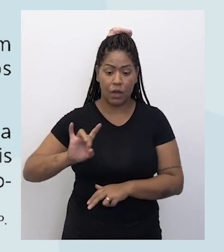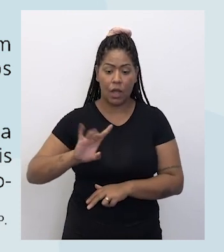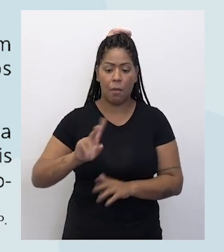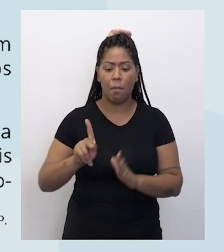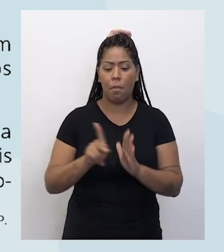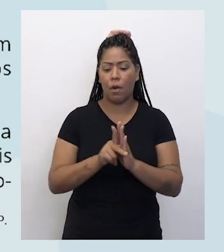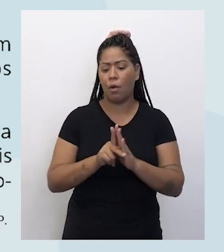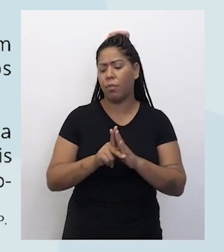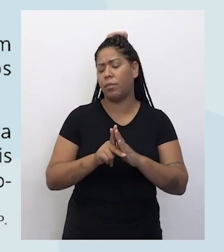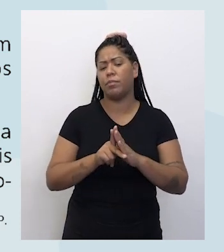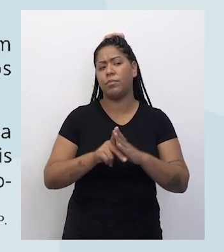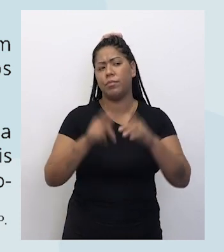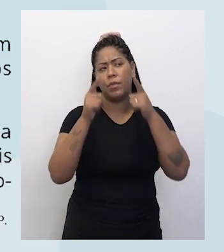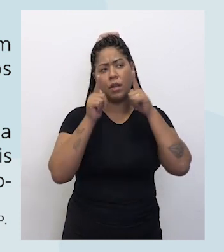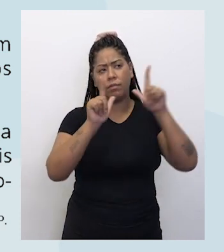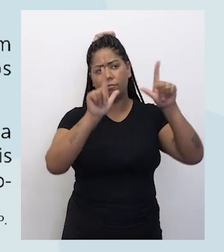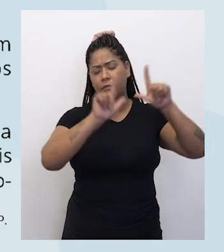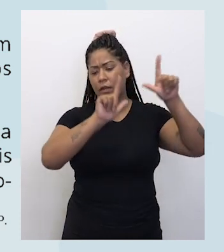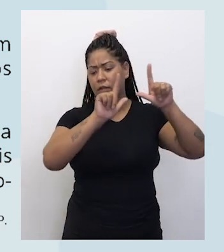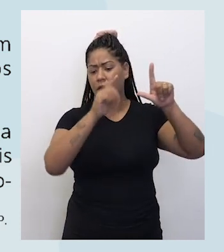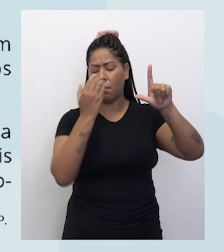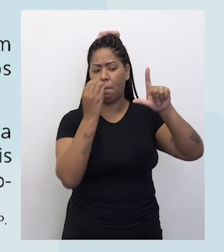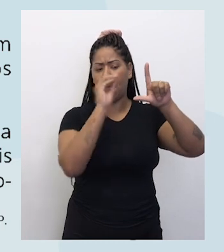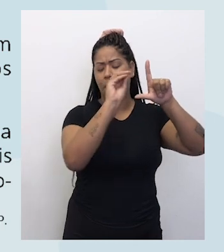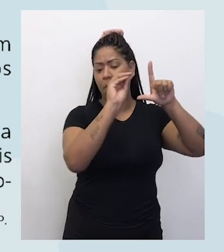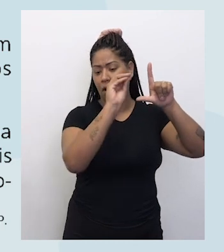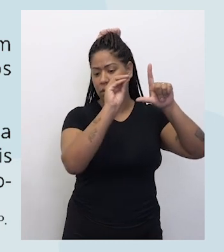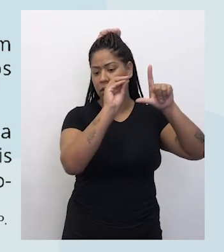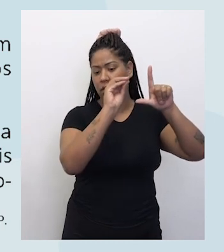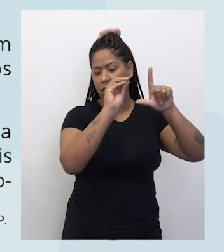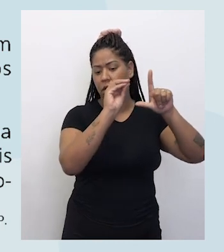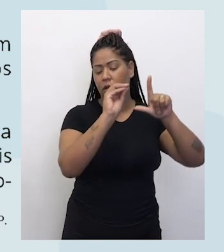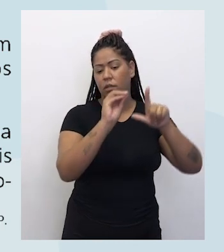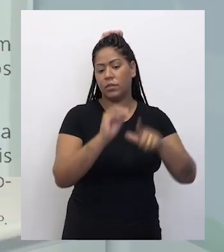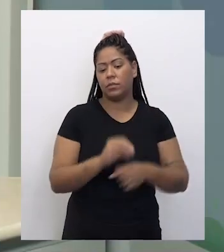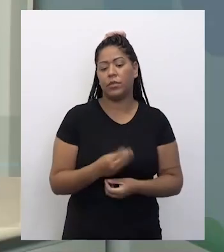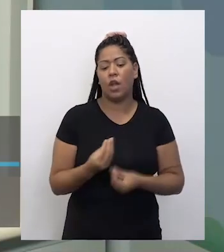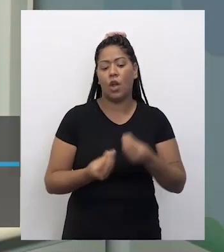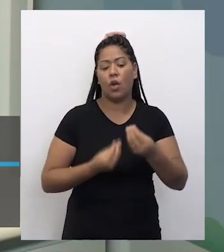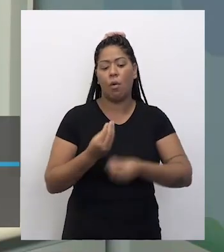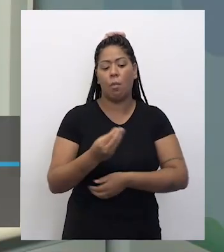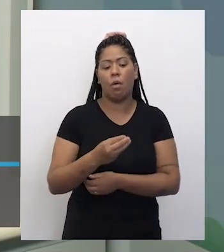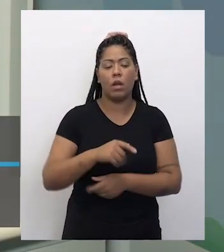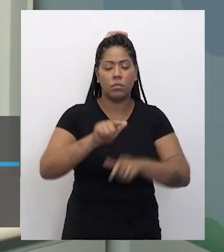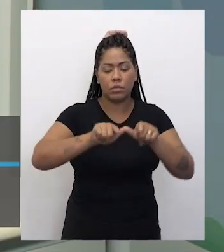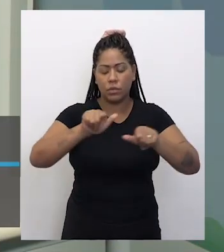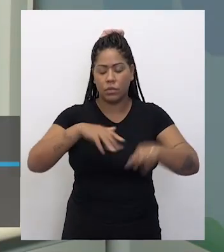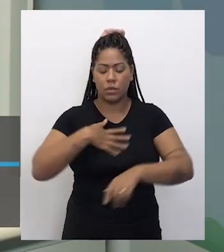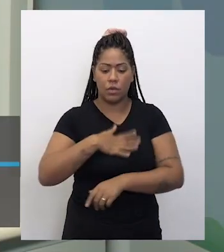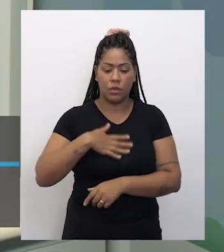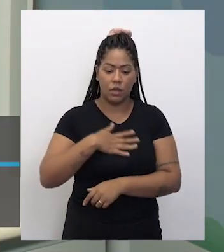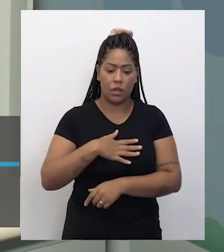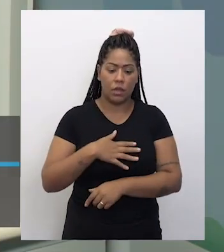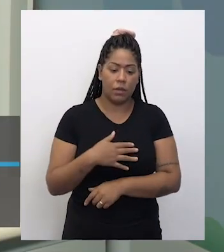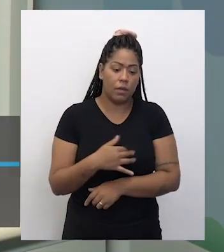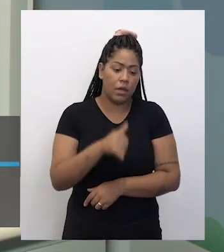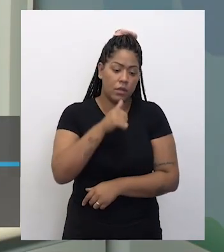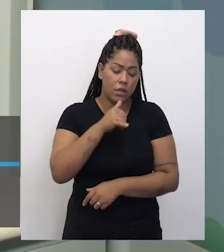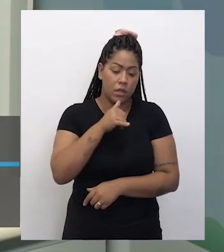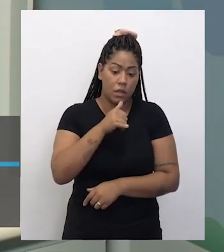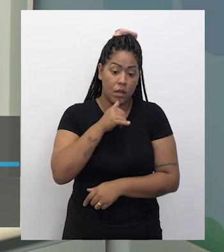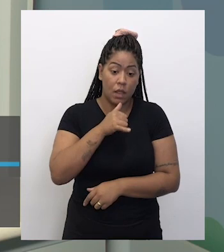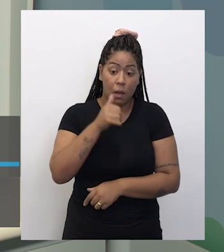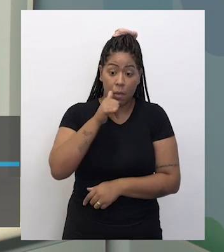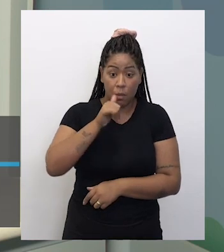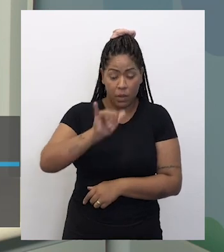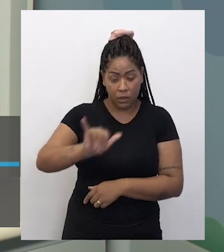mais adequado para a sua divulgação e de acordo com o público-alvo. Ou seja, na propaganda, ali tem